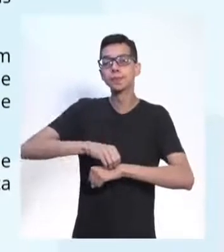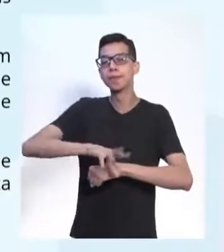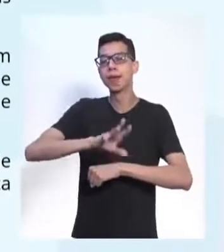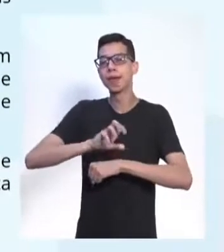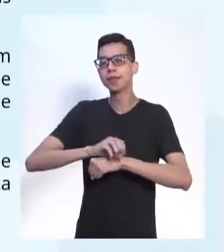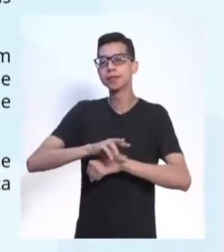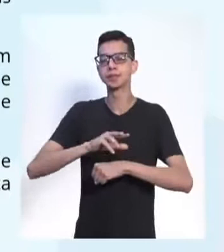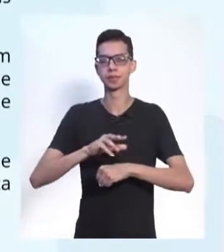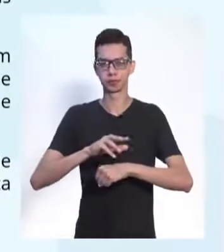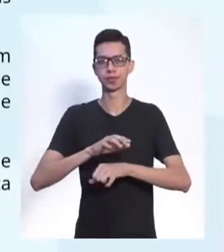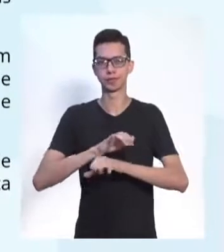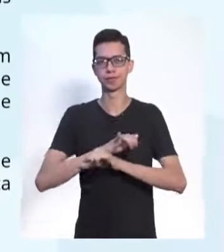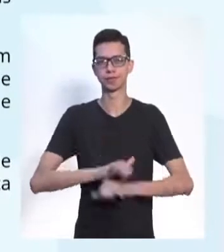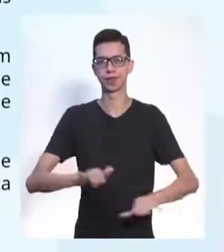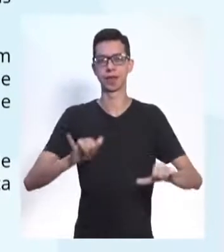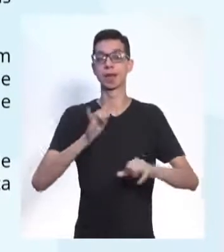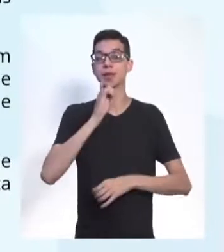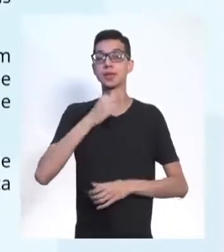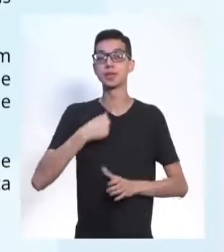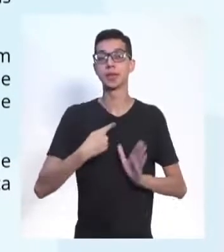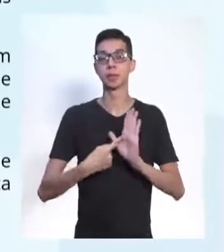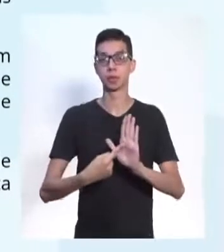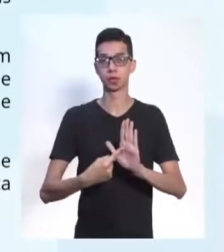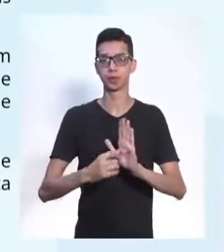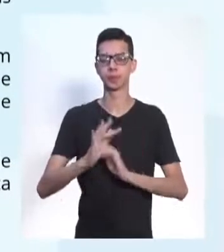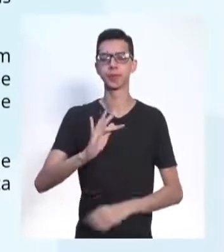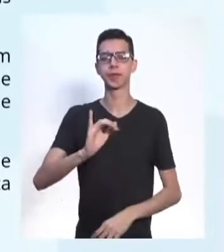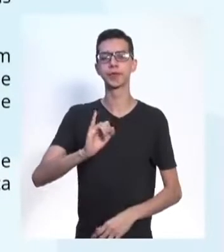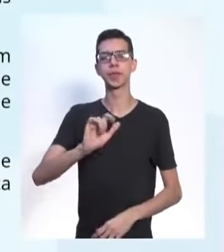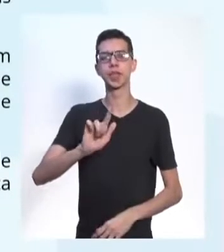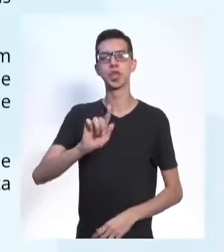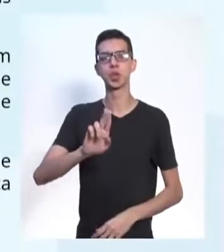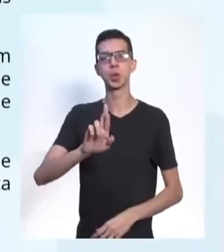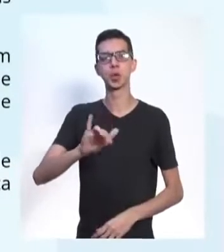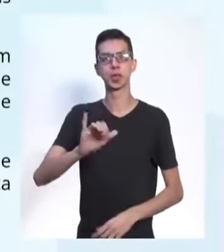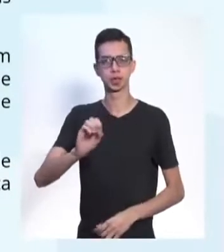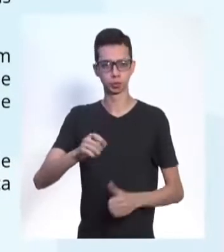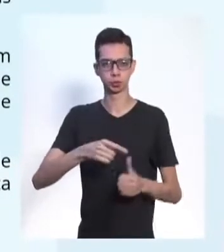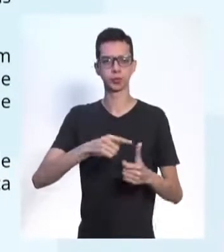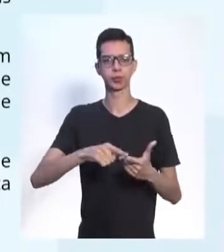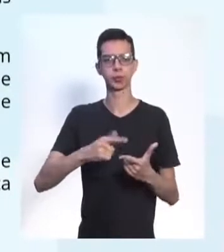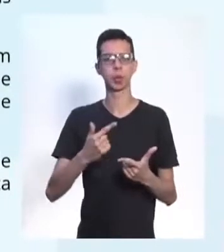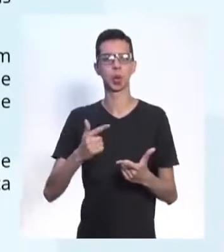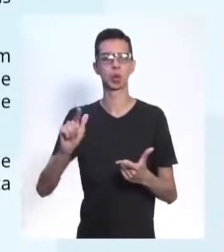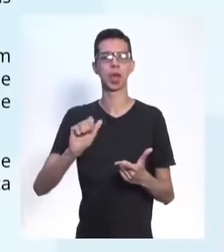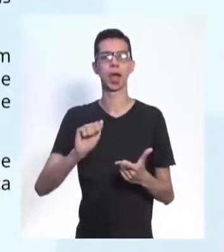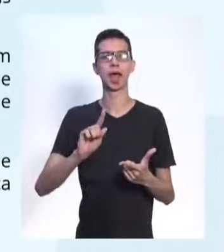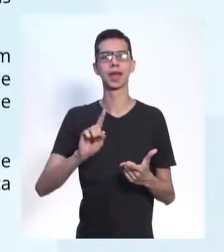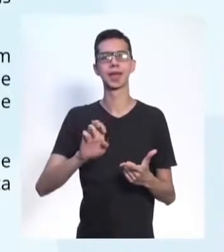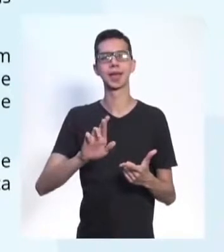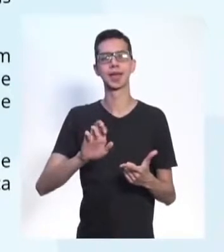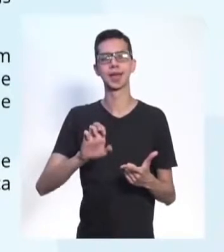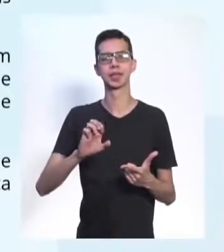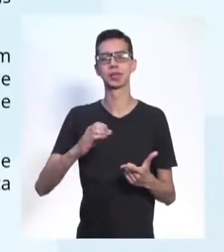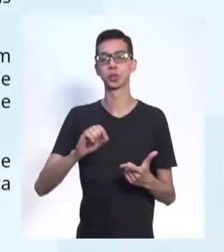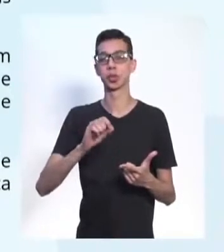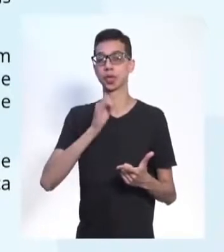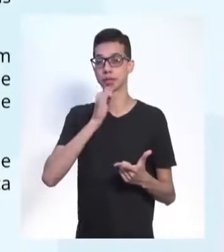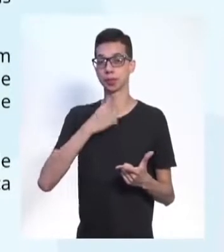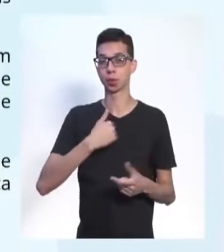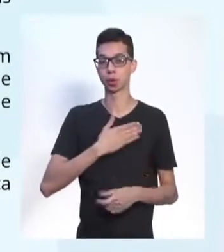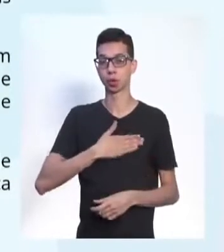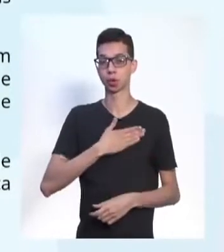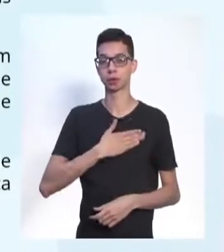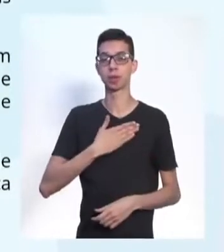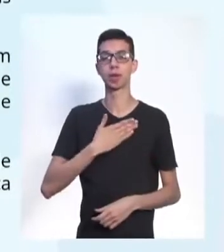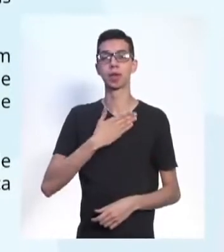um exemplo de figurino e adereço. Como eu gosto muito do Harry Potter, eu vou pegar o Harry Potter.